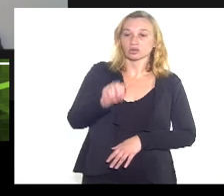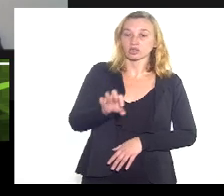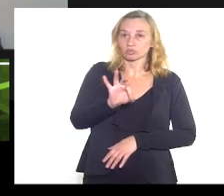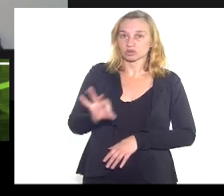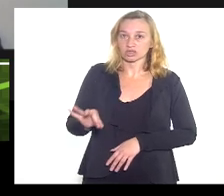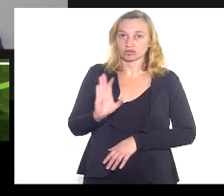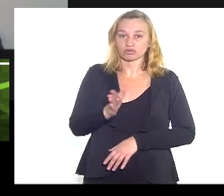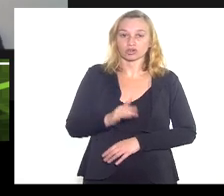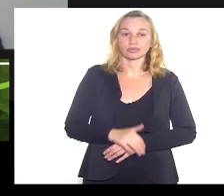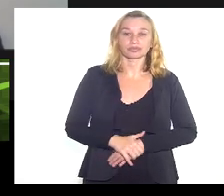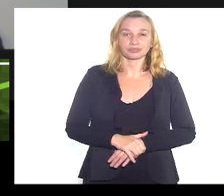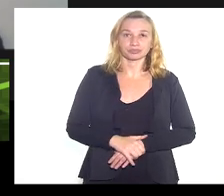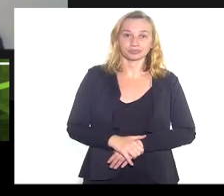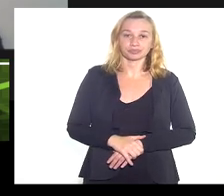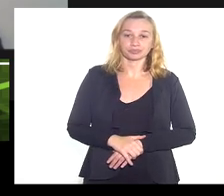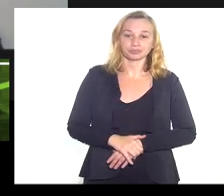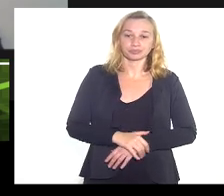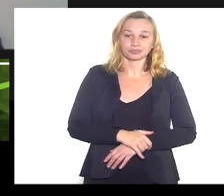50%.